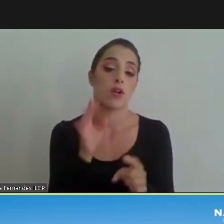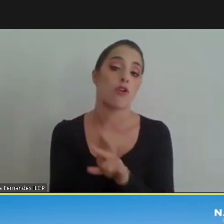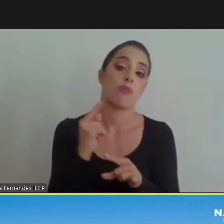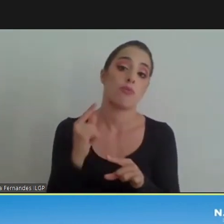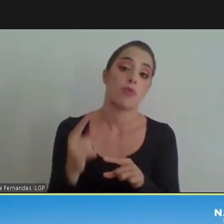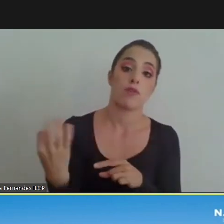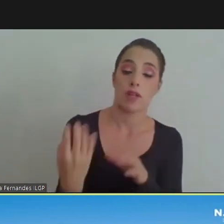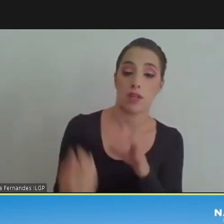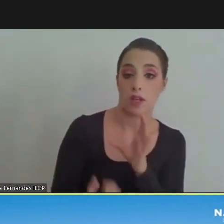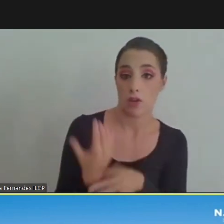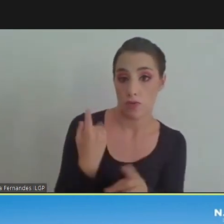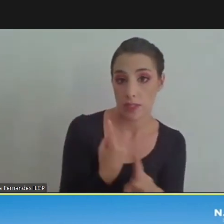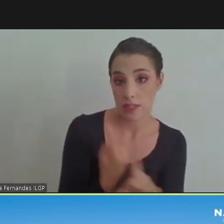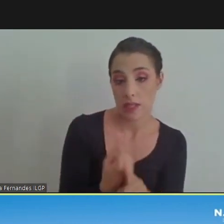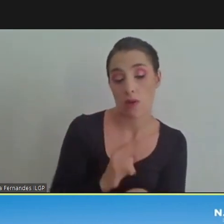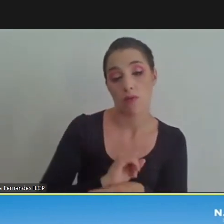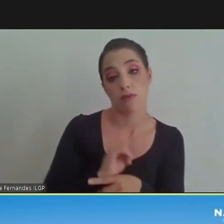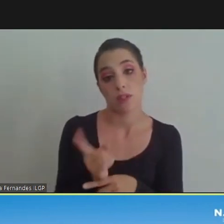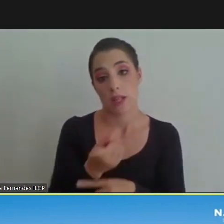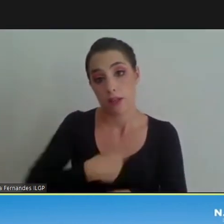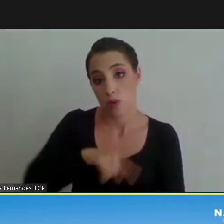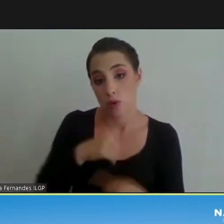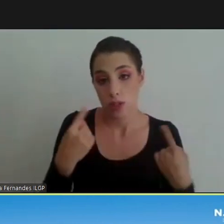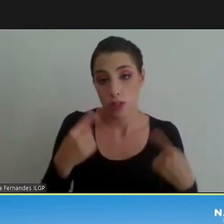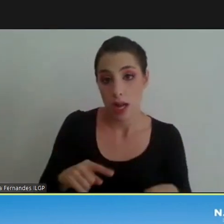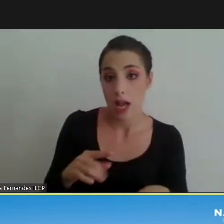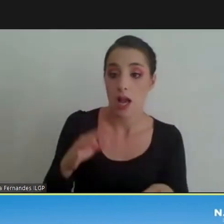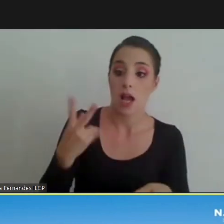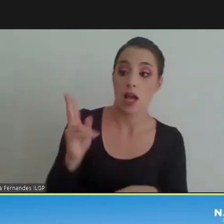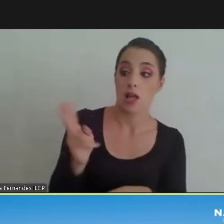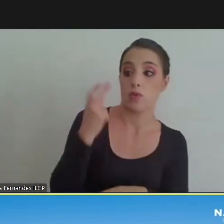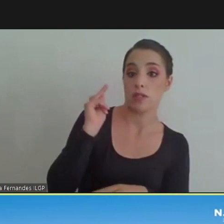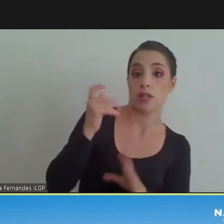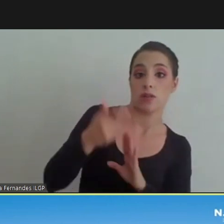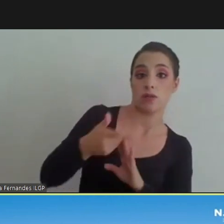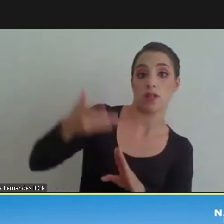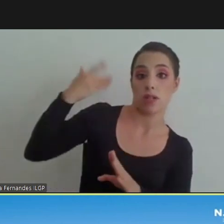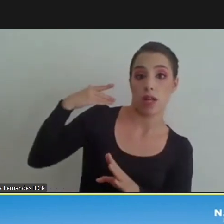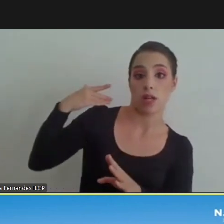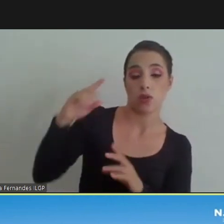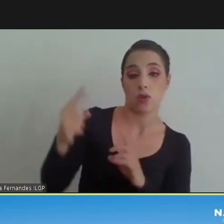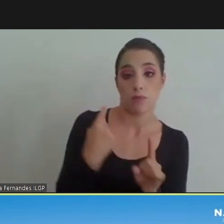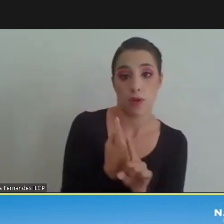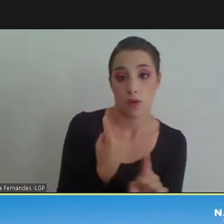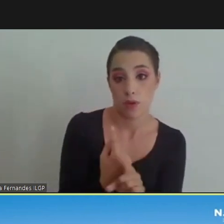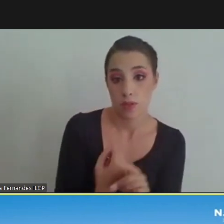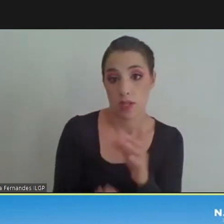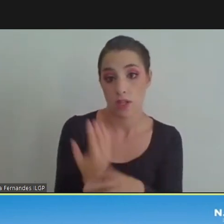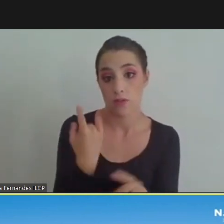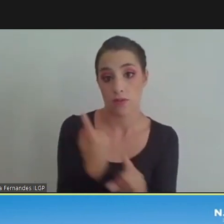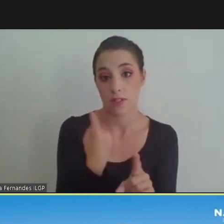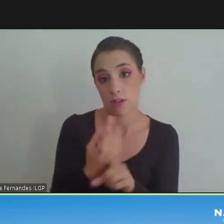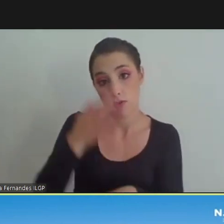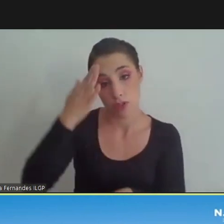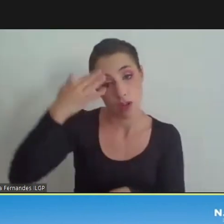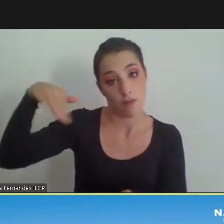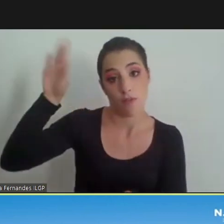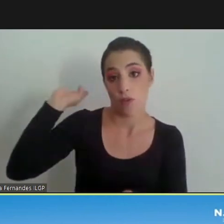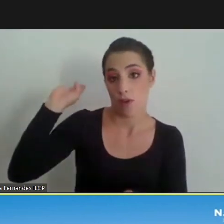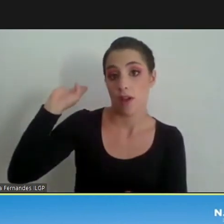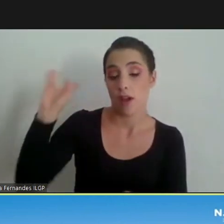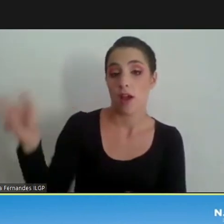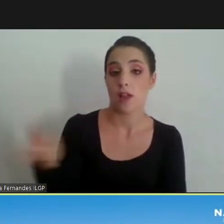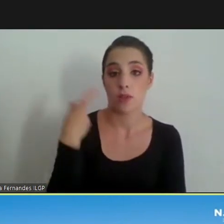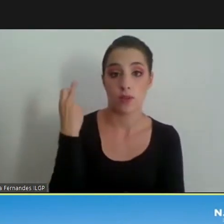nós estamos, o que foi totalmente inovador há 2 anos, foi. Passado 2